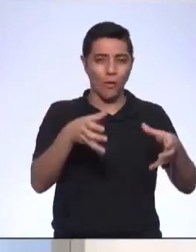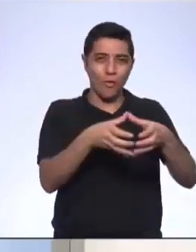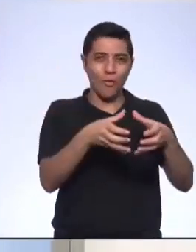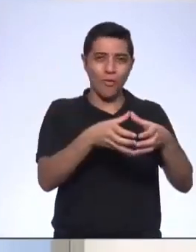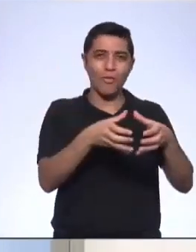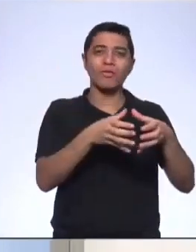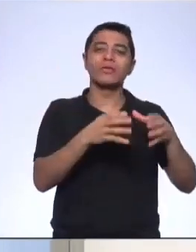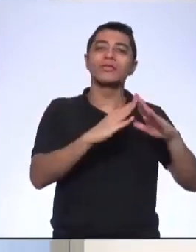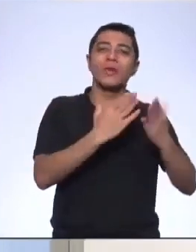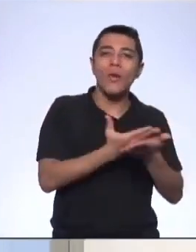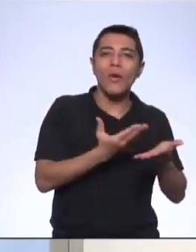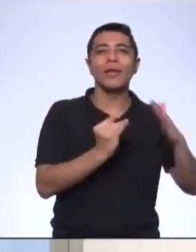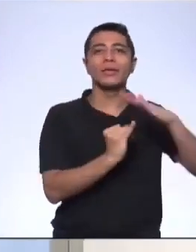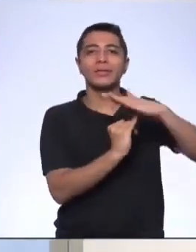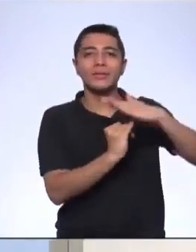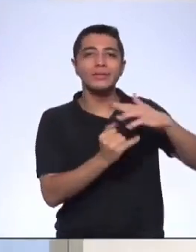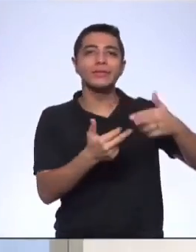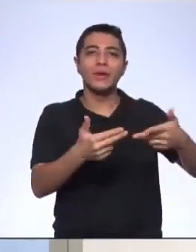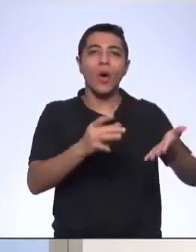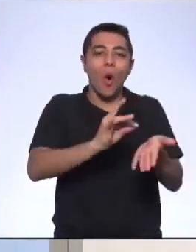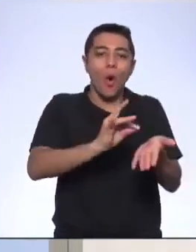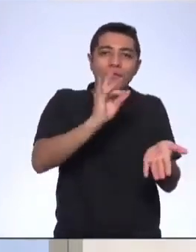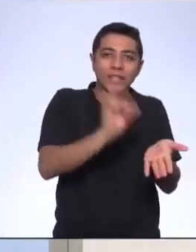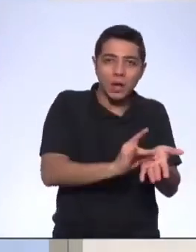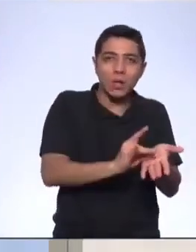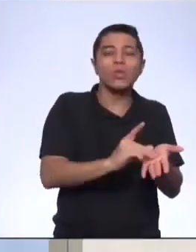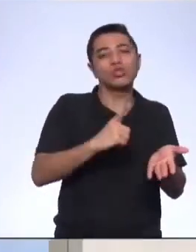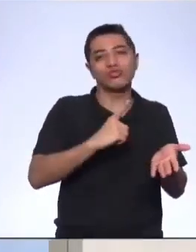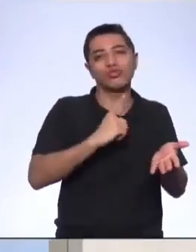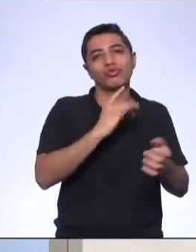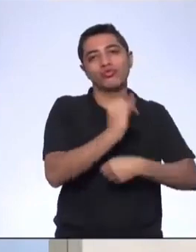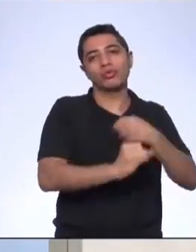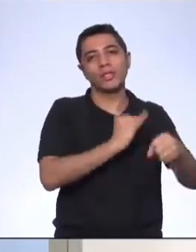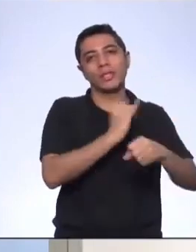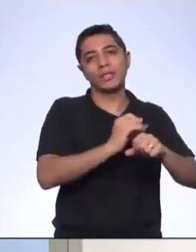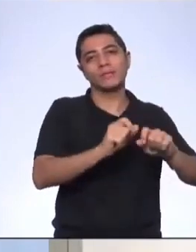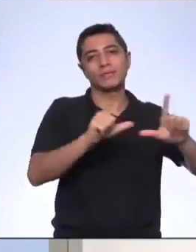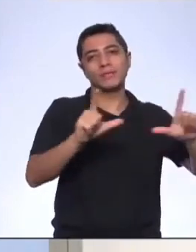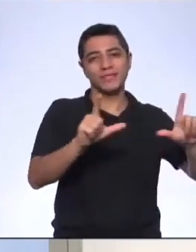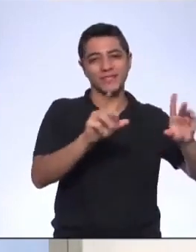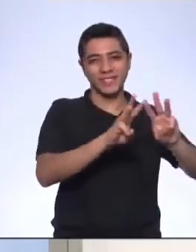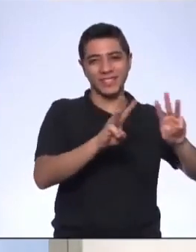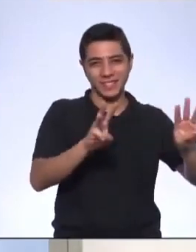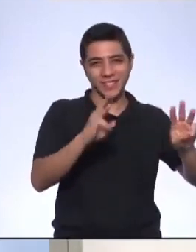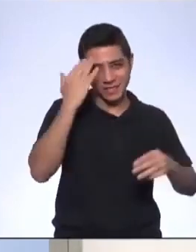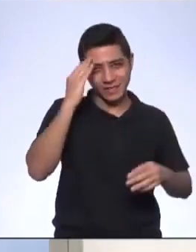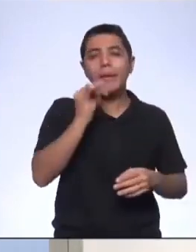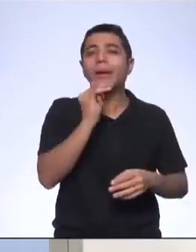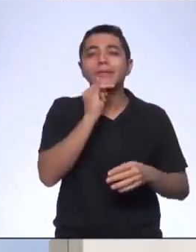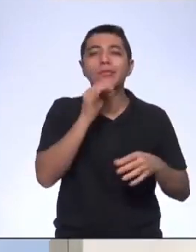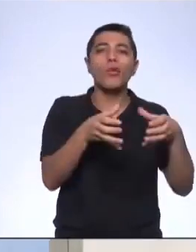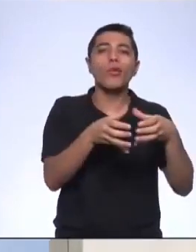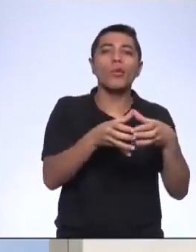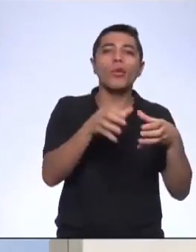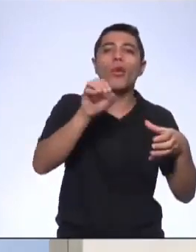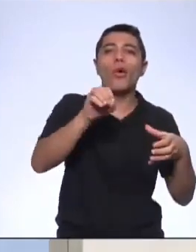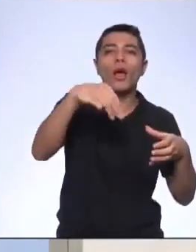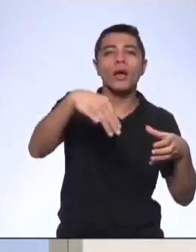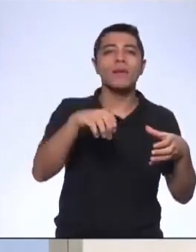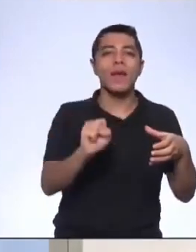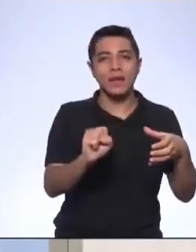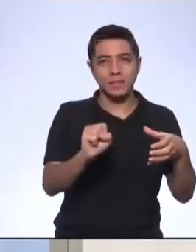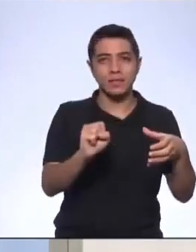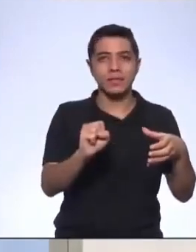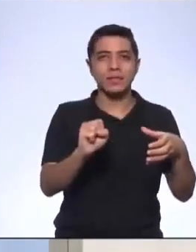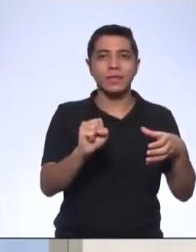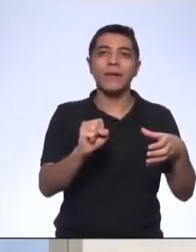fonte confiável. Cara, se a Organização Mundial da Saúde colocar alguma coisa lá, essa coisa tem que ser oficial, né, gente? Ainda que tenha controvérsia,